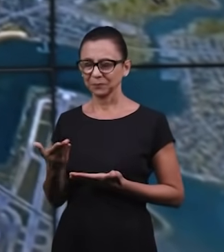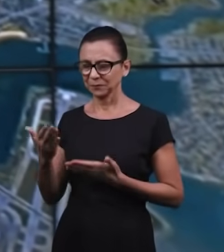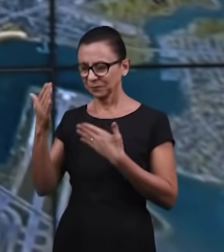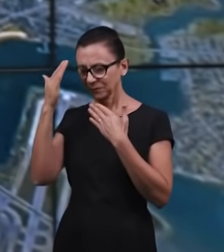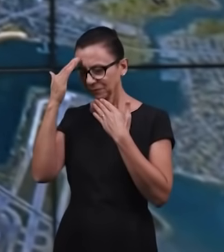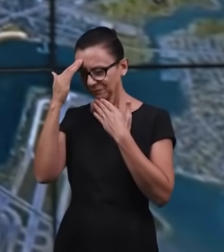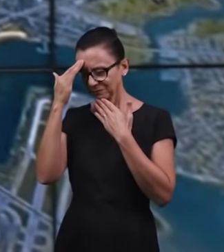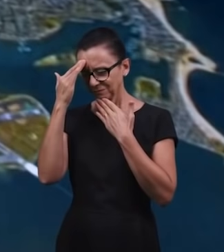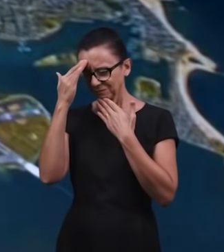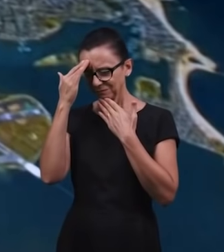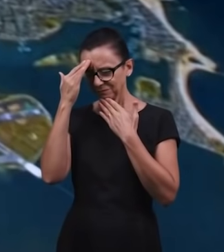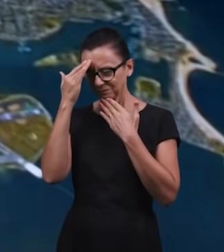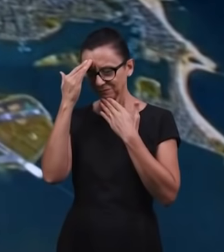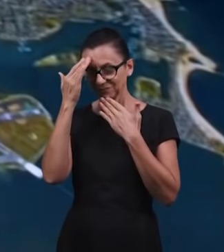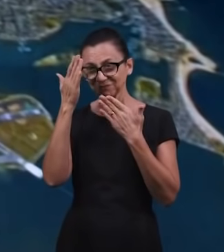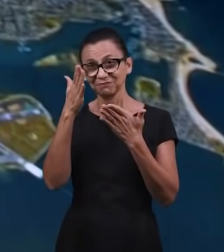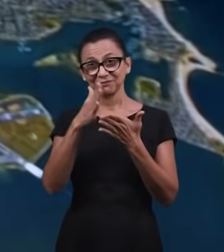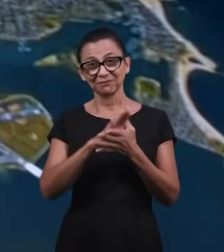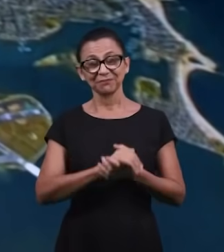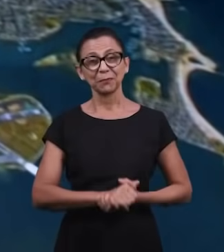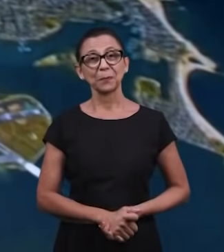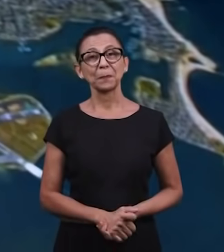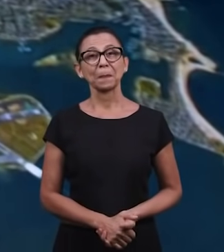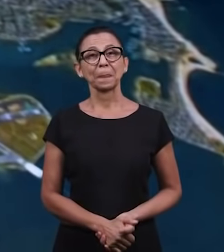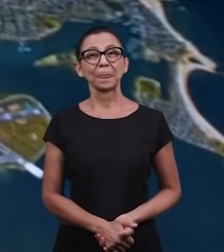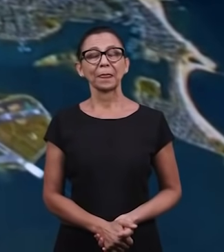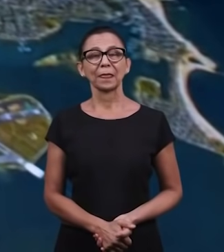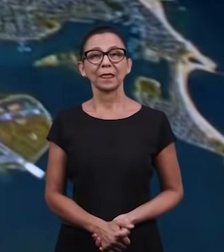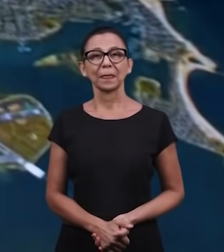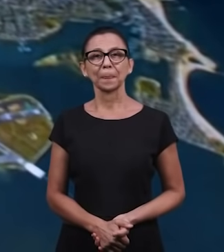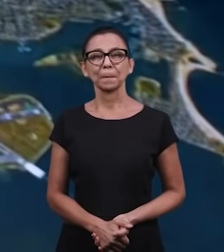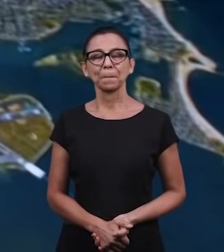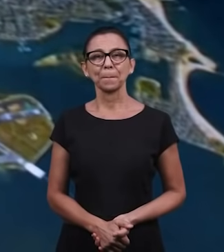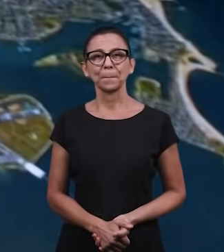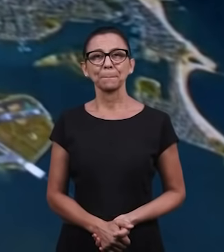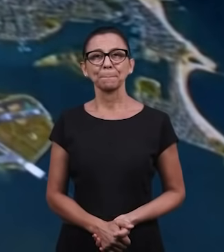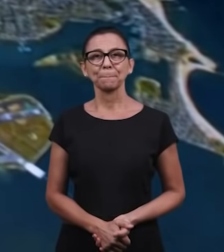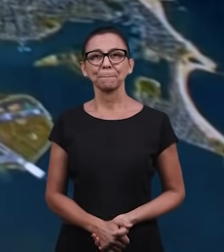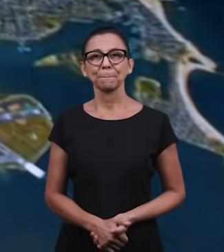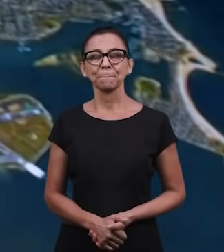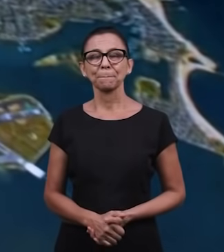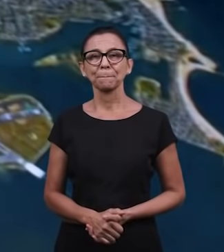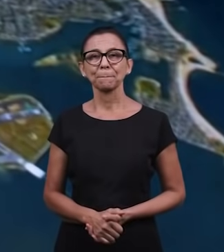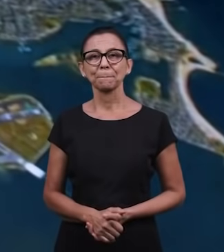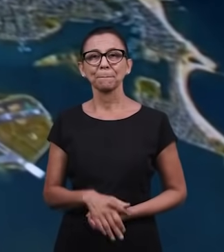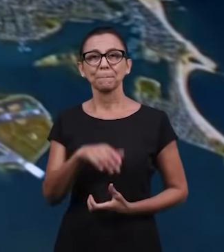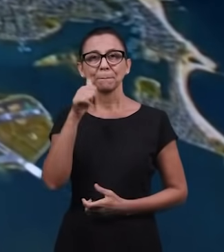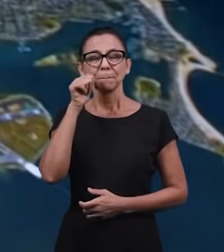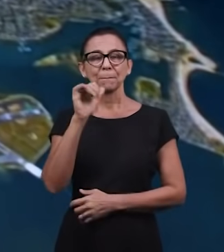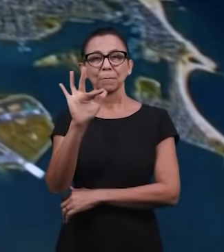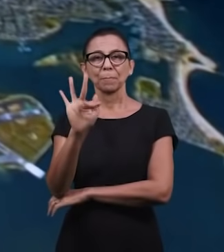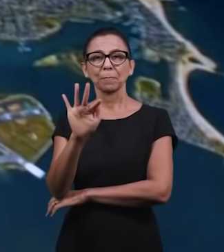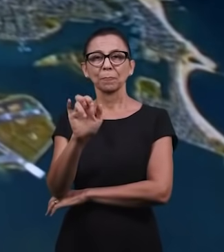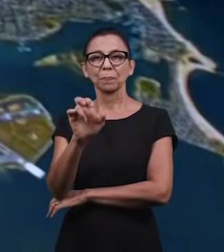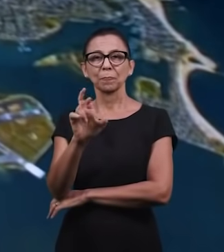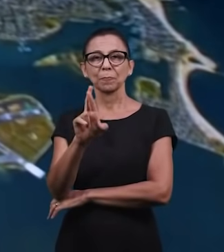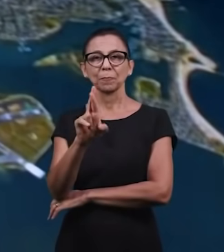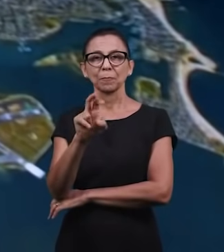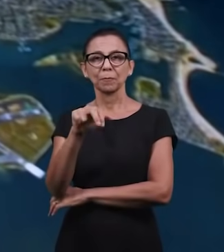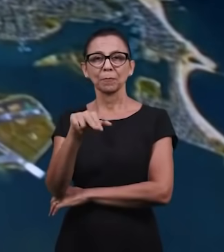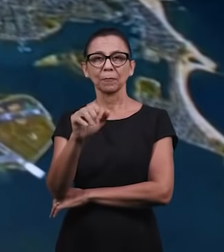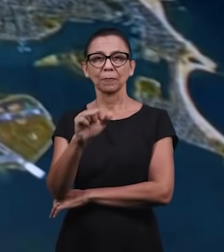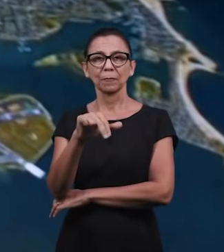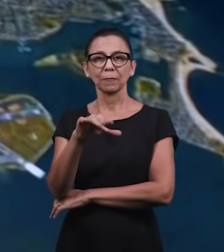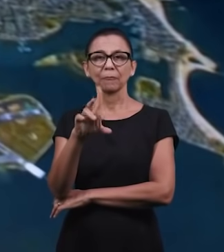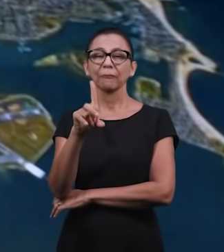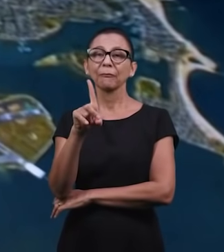em Medford. Obrigado. Agora, irmãos, nós iremos ouvir mais uma irmã, que se trata agora da irmã Fernanda, da igreja em Medford.